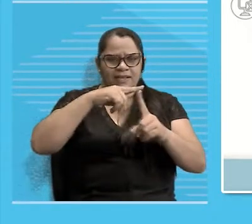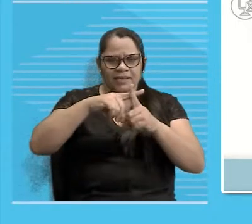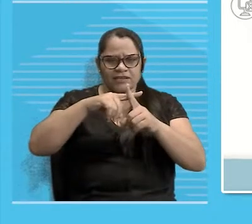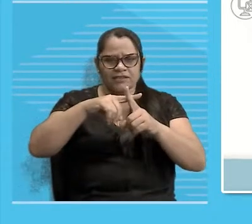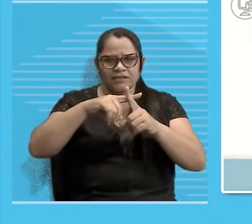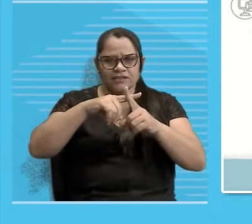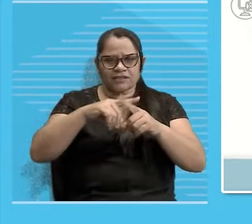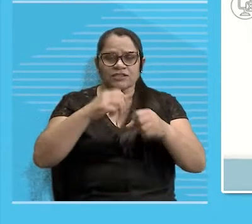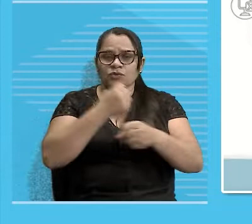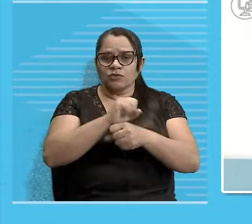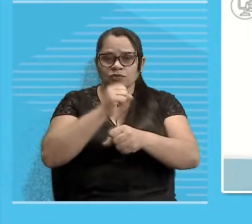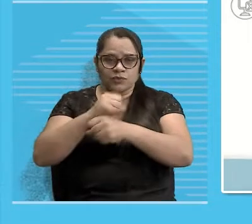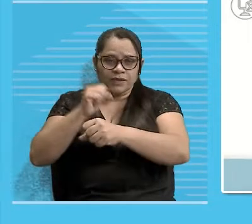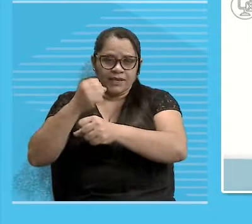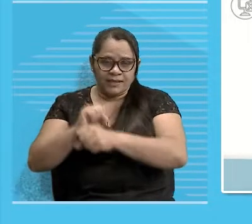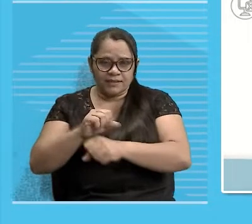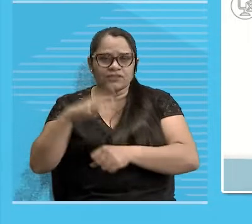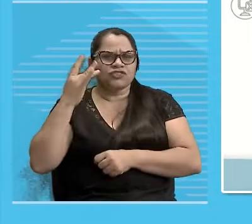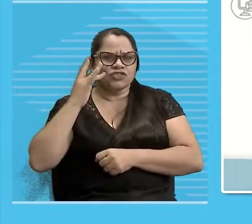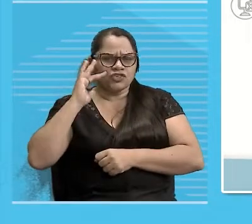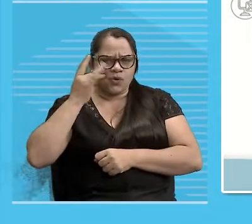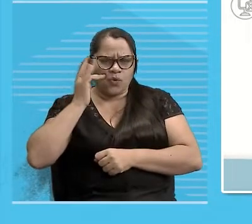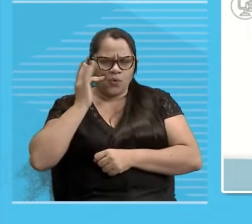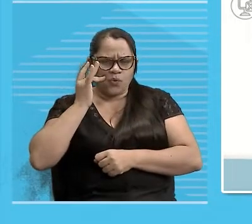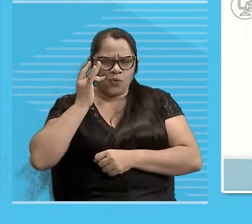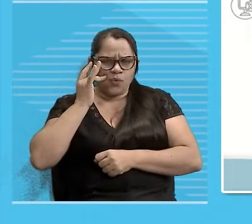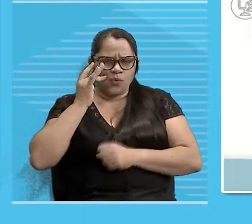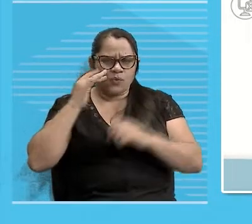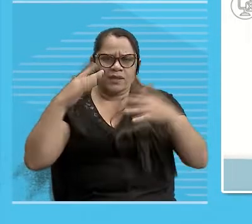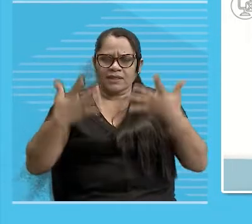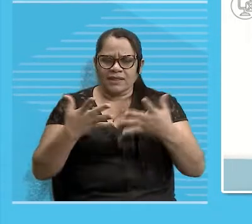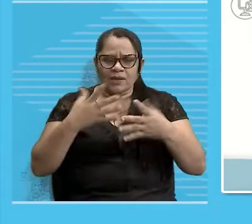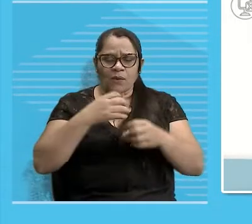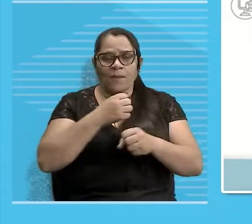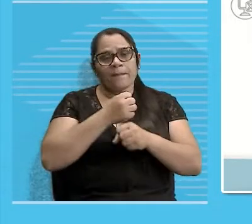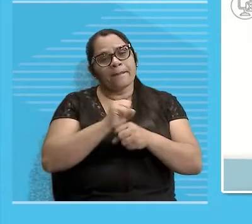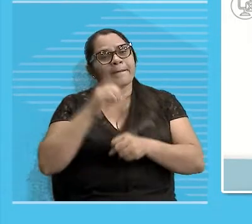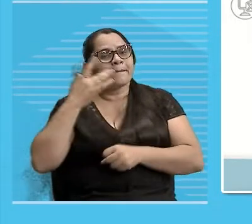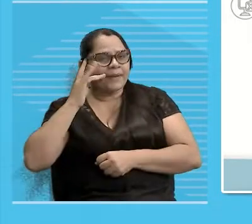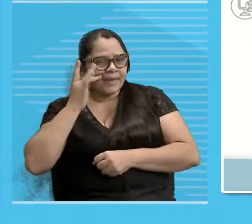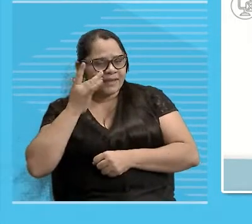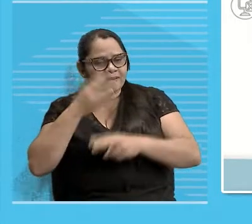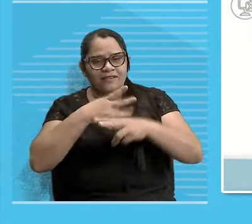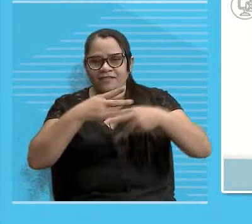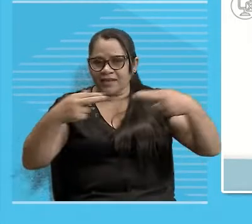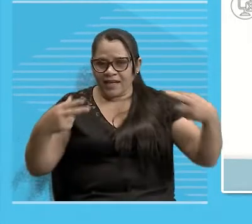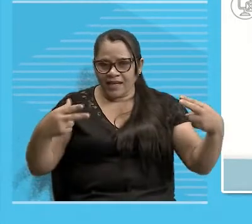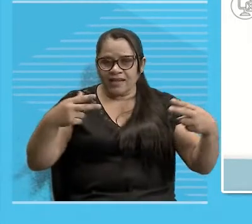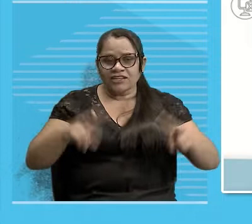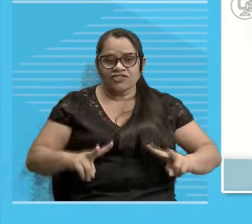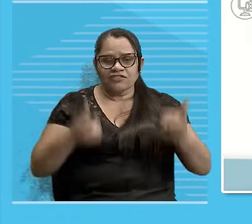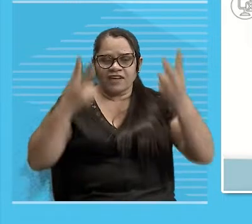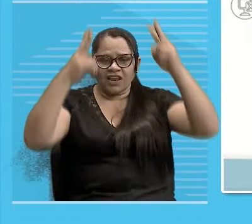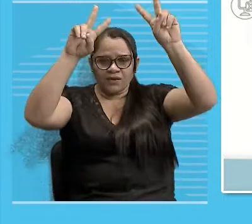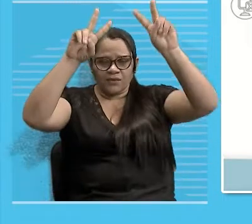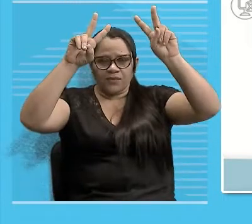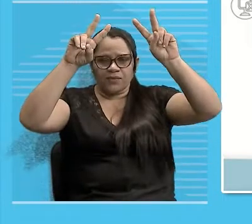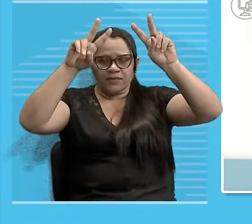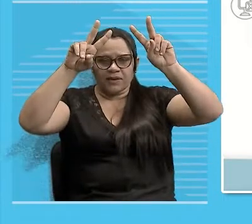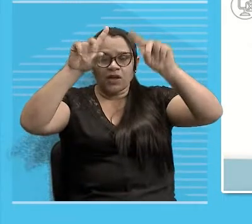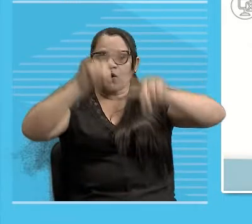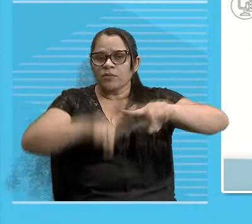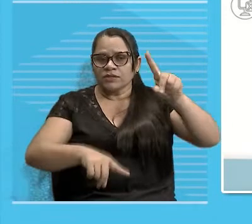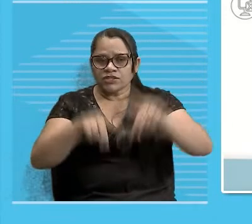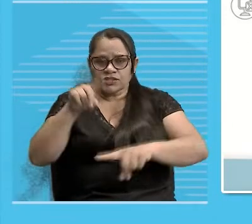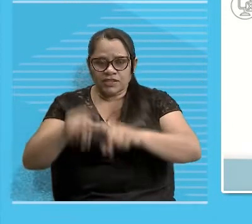que refletiam ouro, né? Pedras, mármore brilhante, as talhas